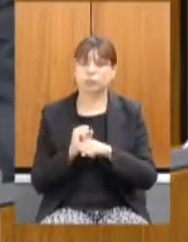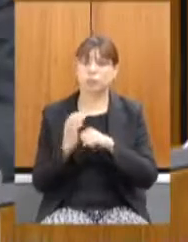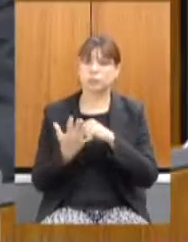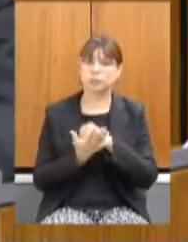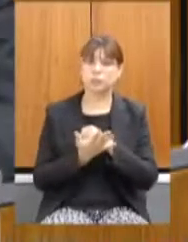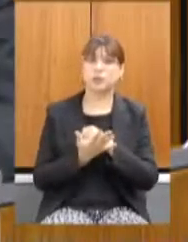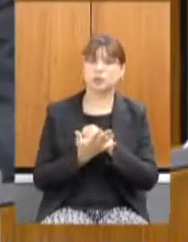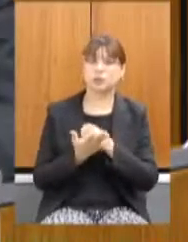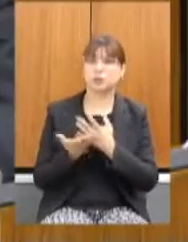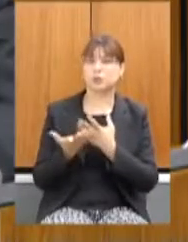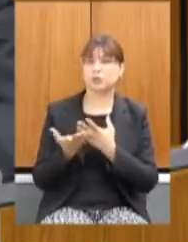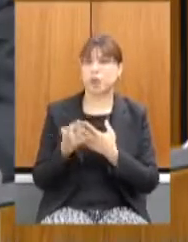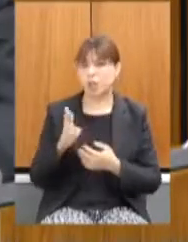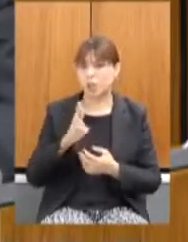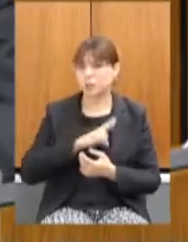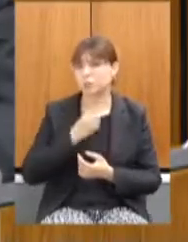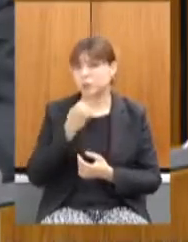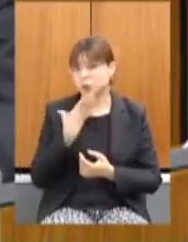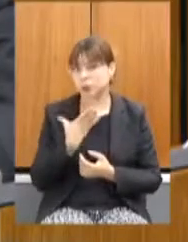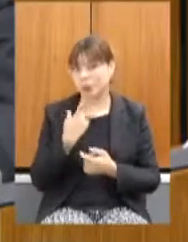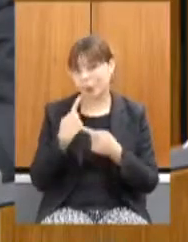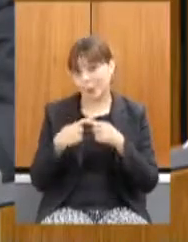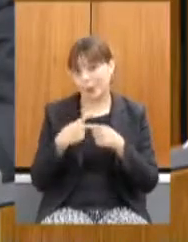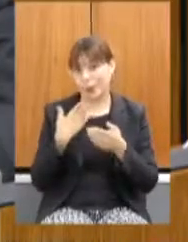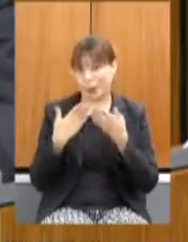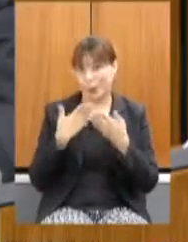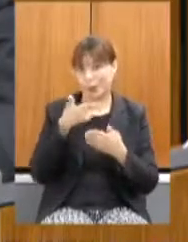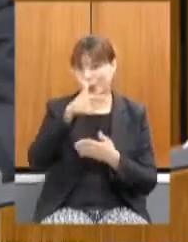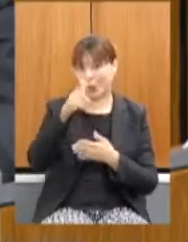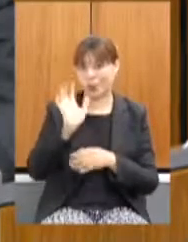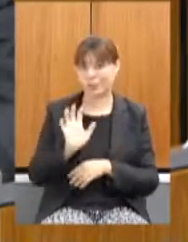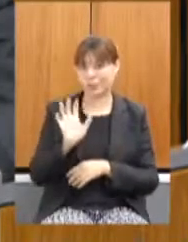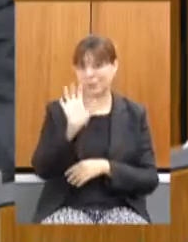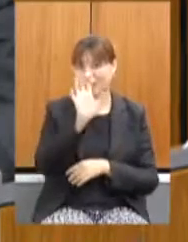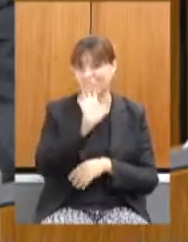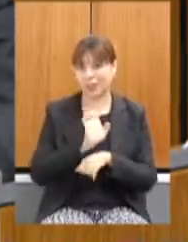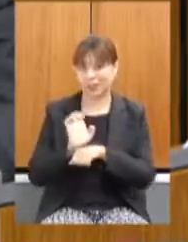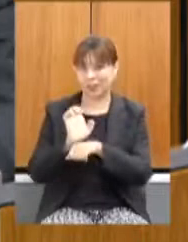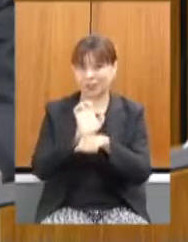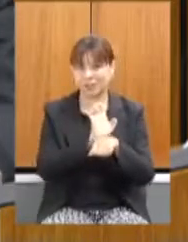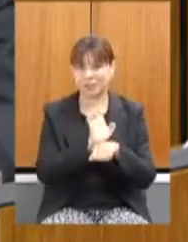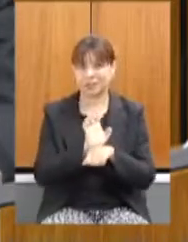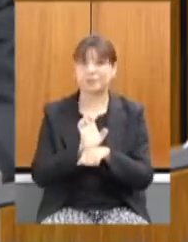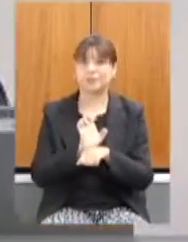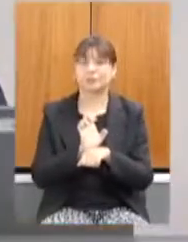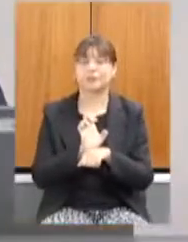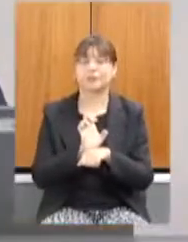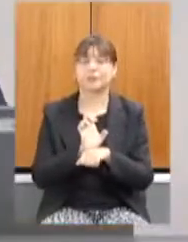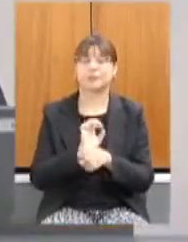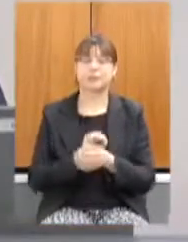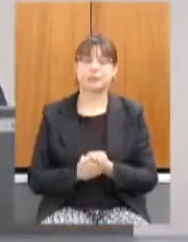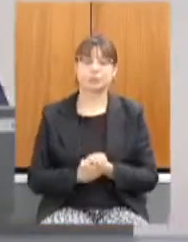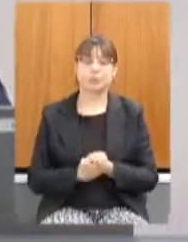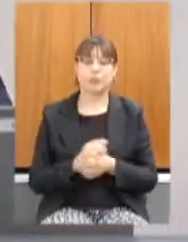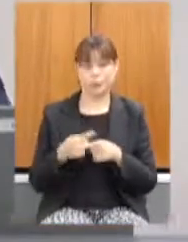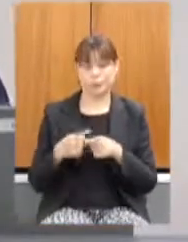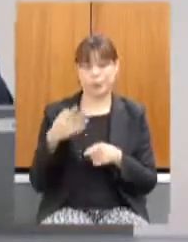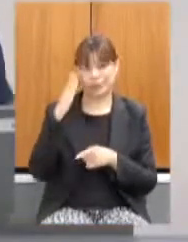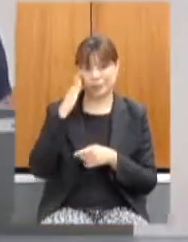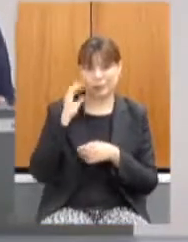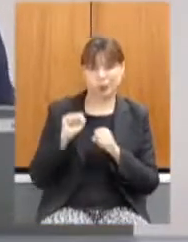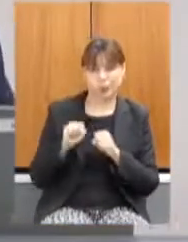se comparados com outros estados brasileiros e nós somos testemunhas do esforço que Minas Gerais tem feito